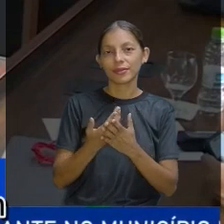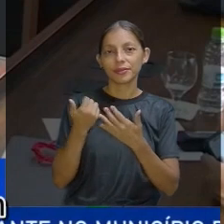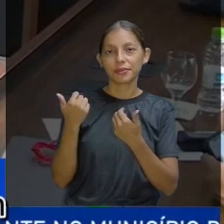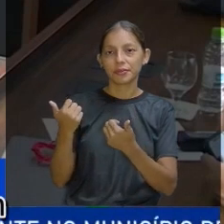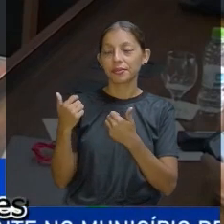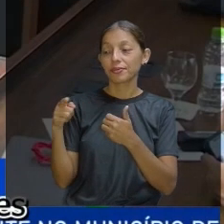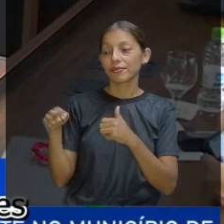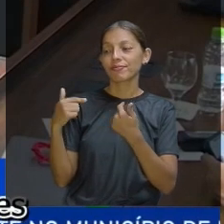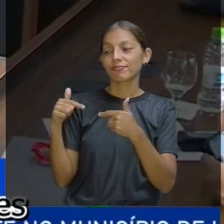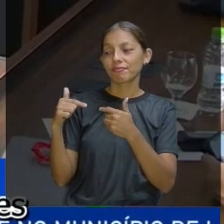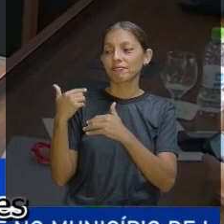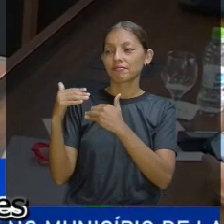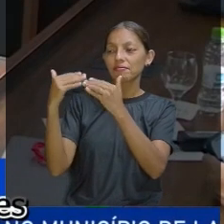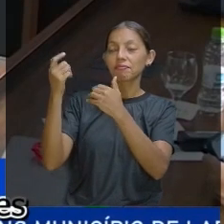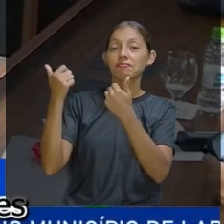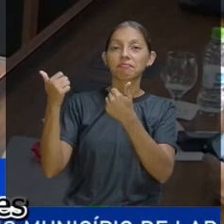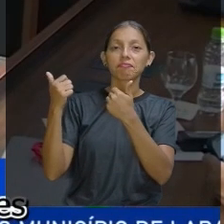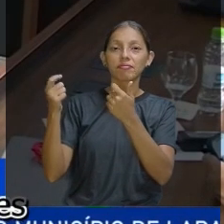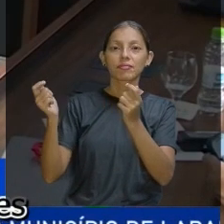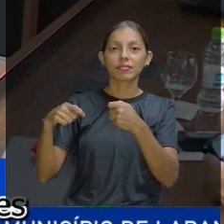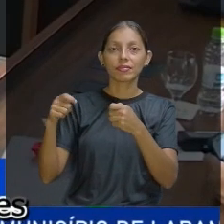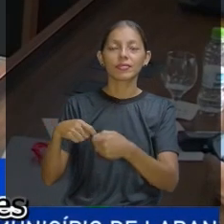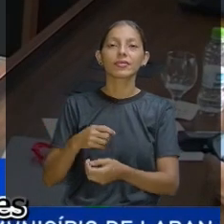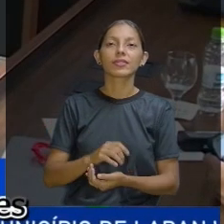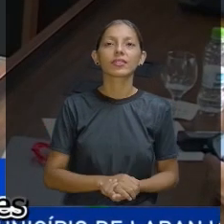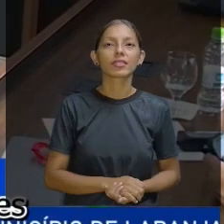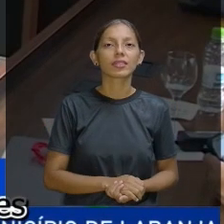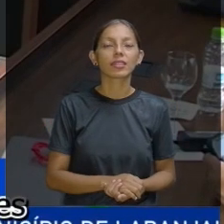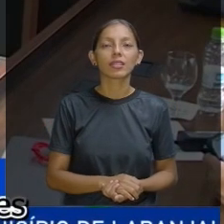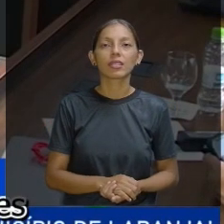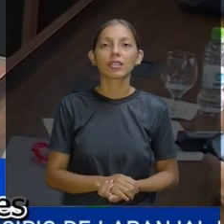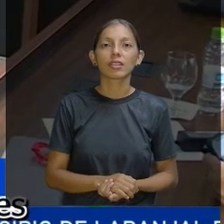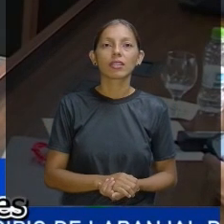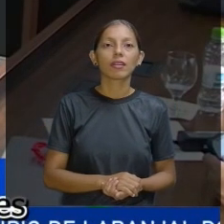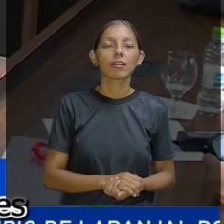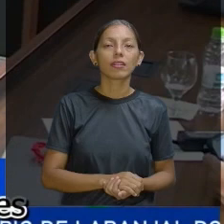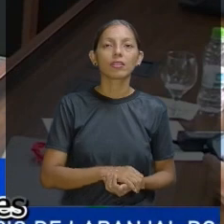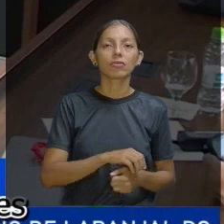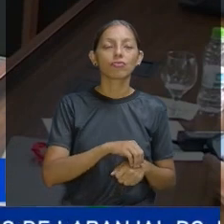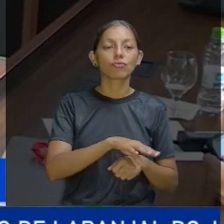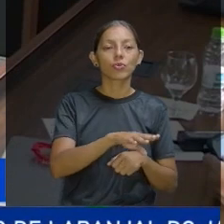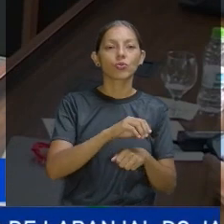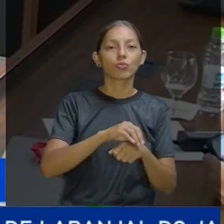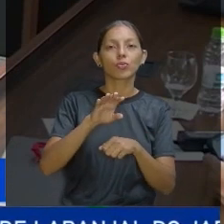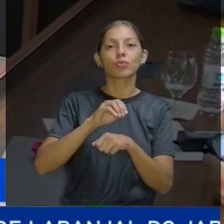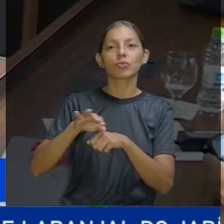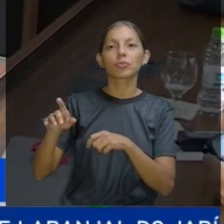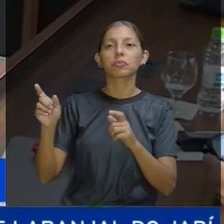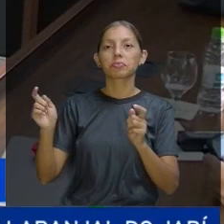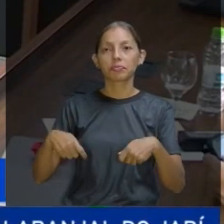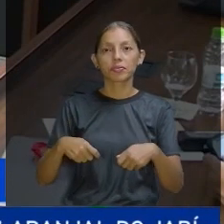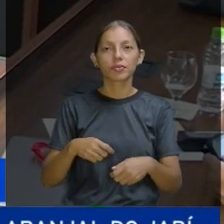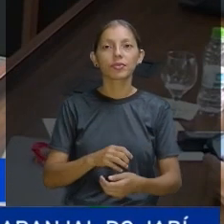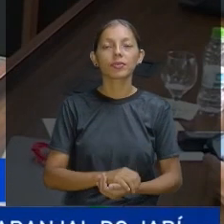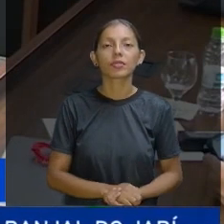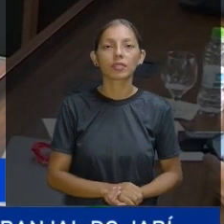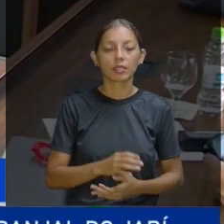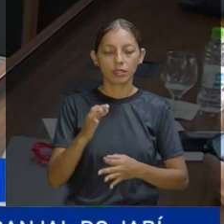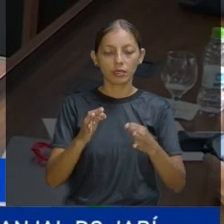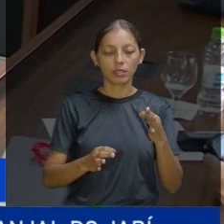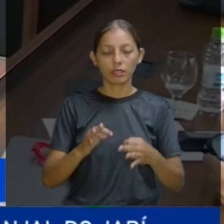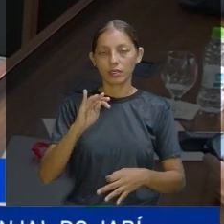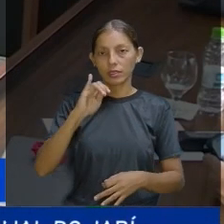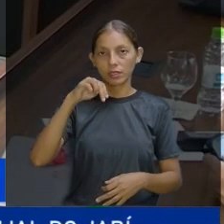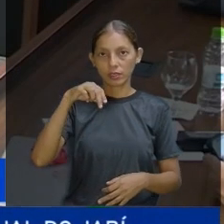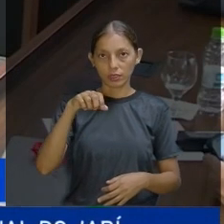tem desenvolvido para levar essas preocupações eleitorais aos 4 cantos do Amapá. Parabéns. Juíza Tina Souza.